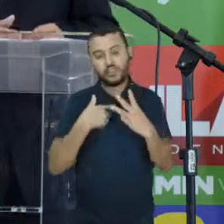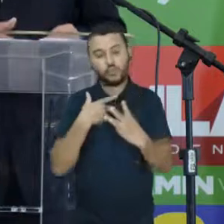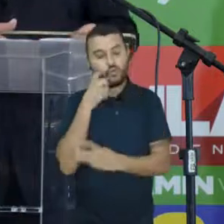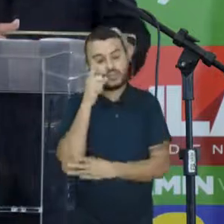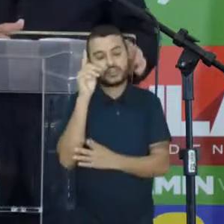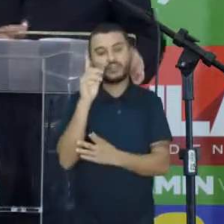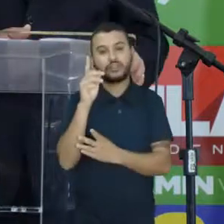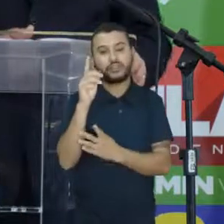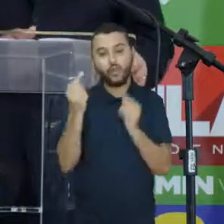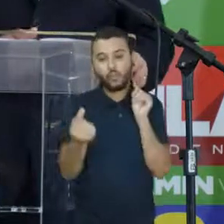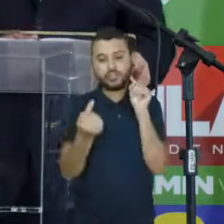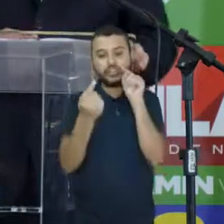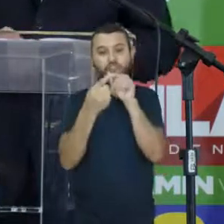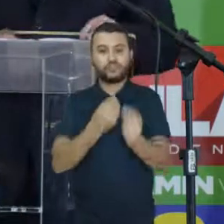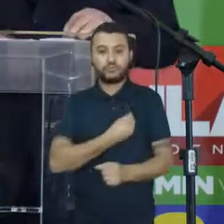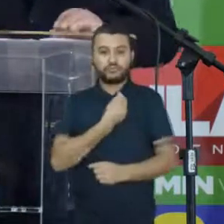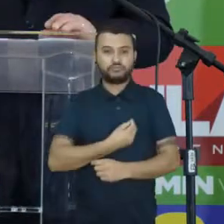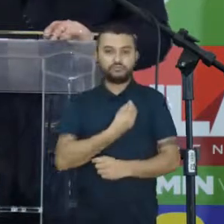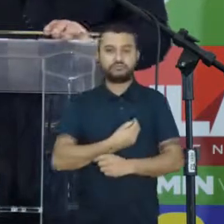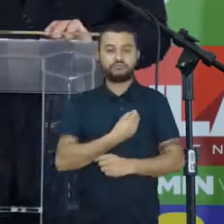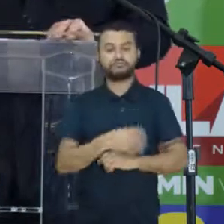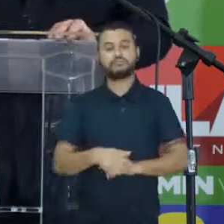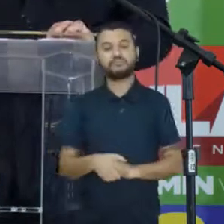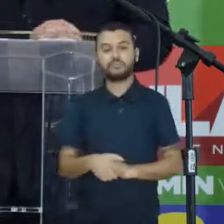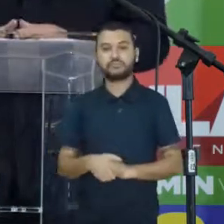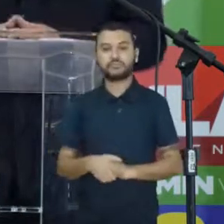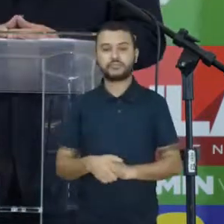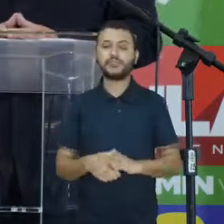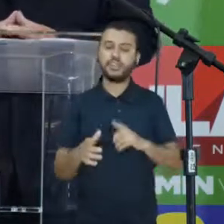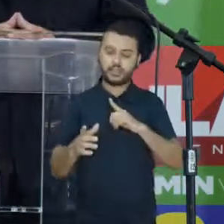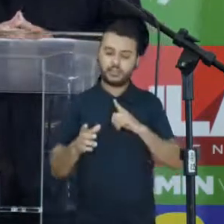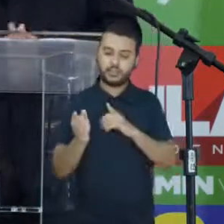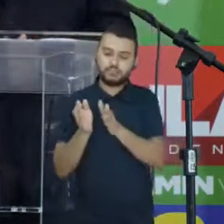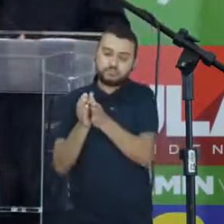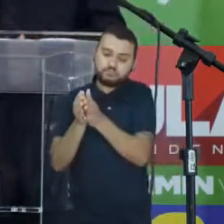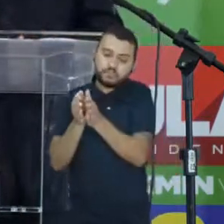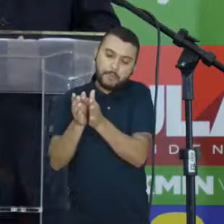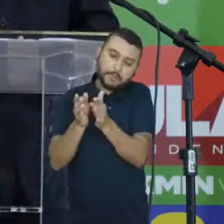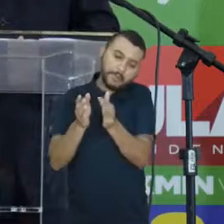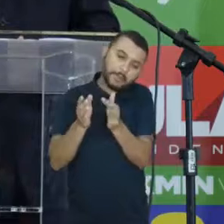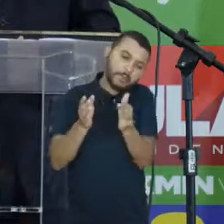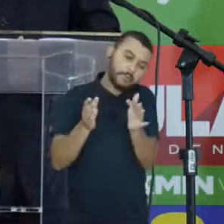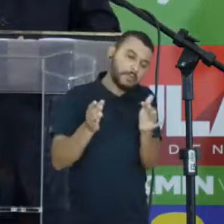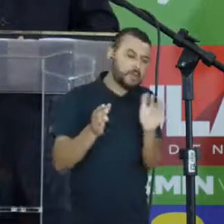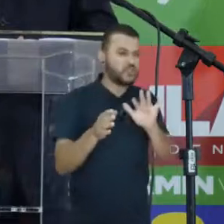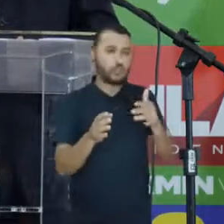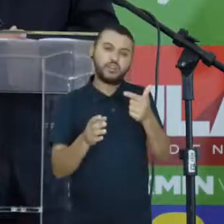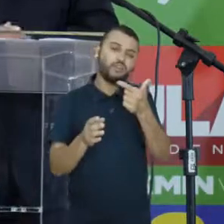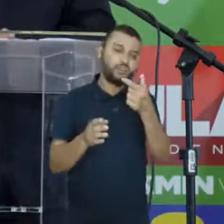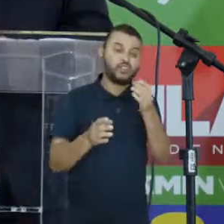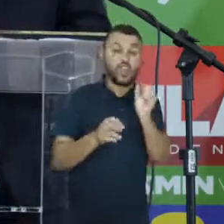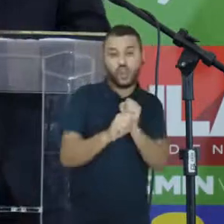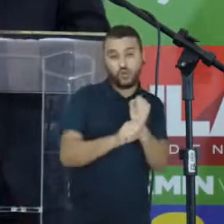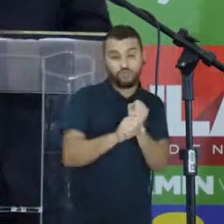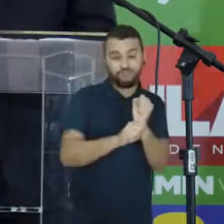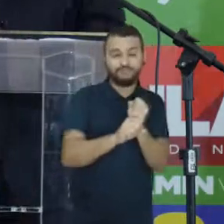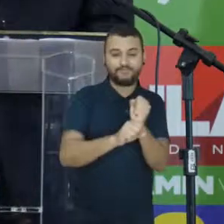E passado tanto tempo, 20 anos, eu estou aqui